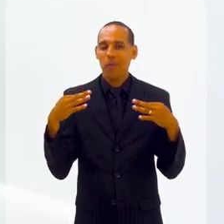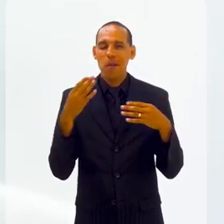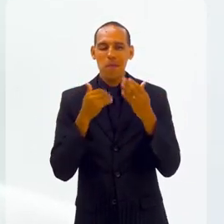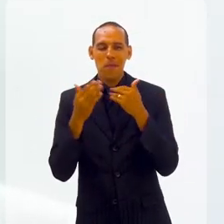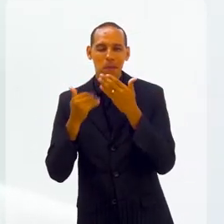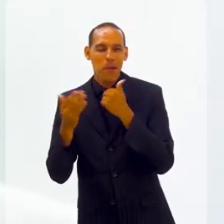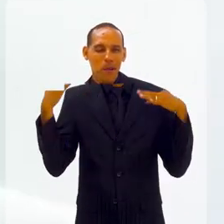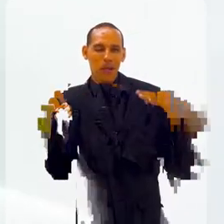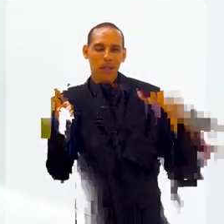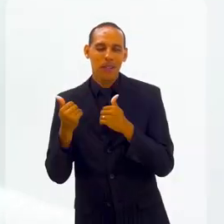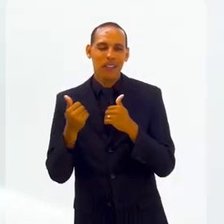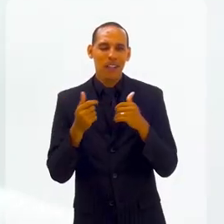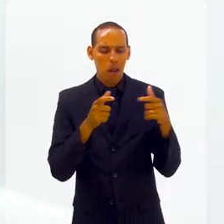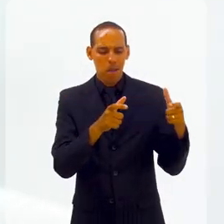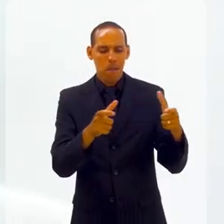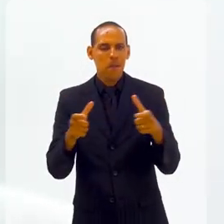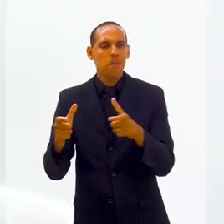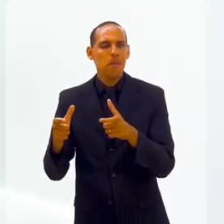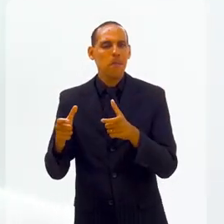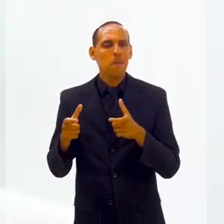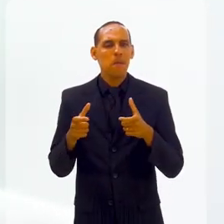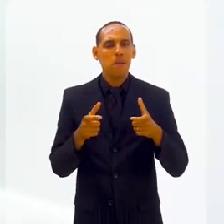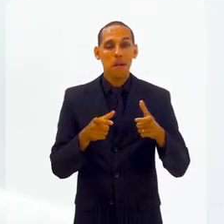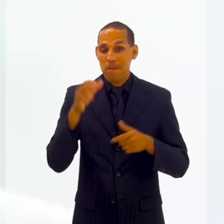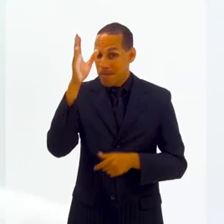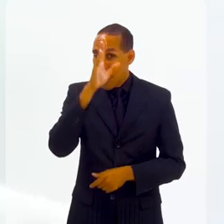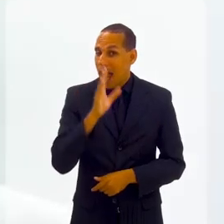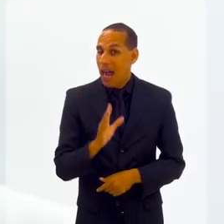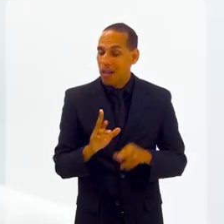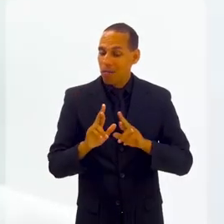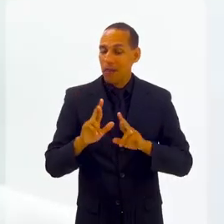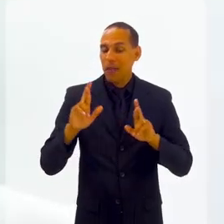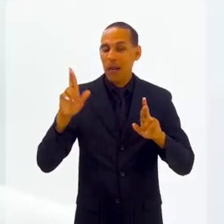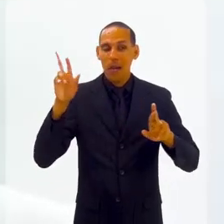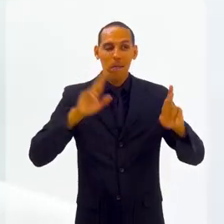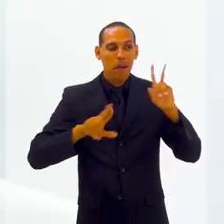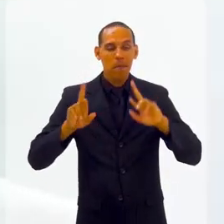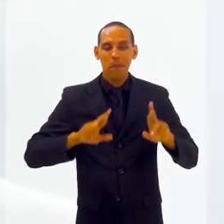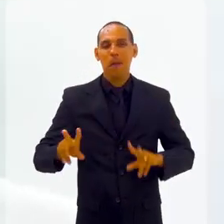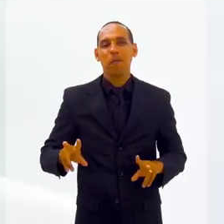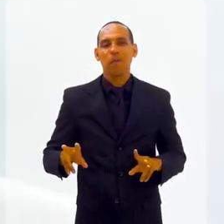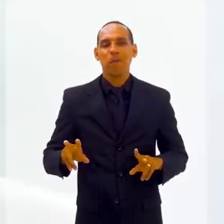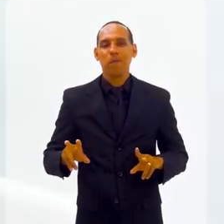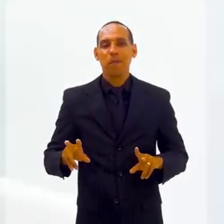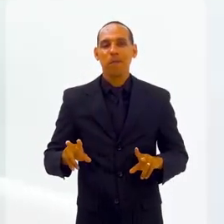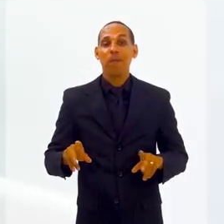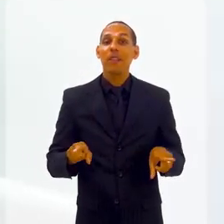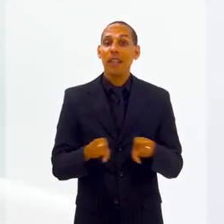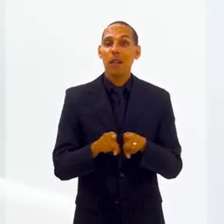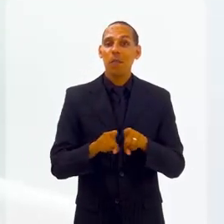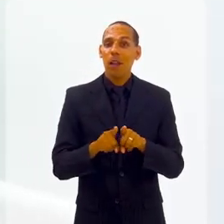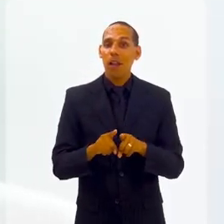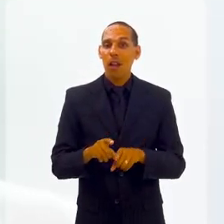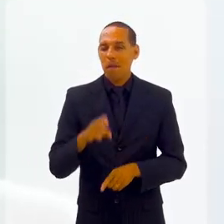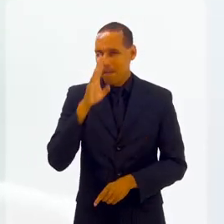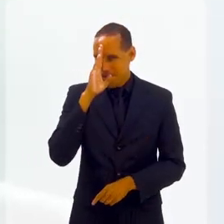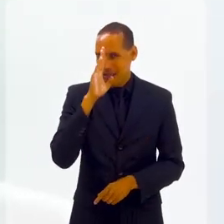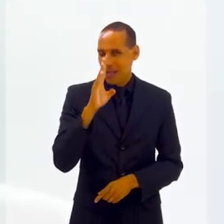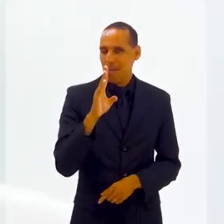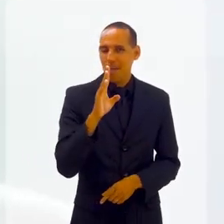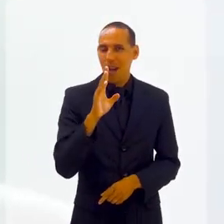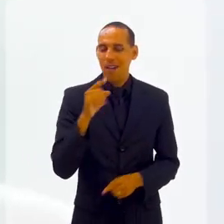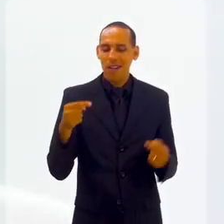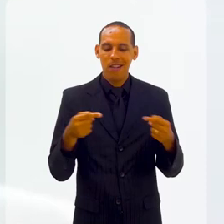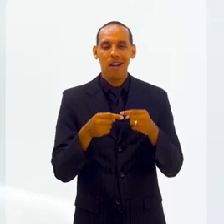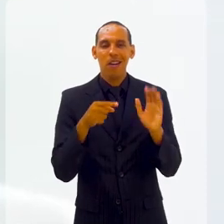turismo gastronômicos né em diferentes regiões do Brasil além de tudo isso né o nosso forte